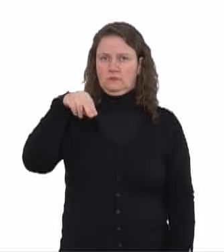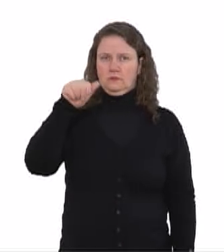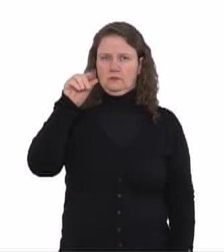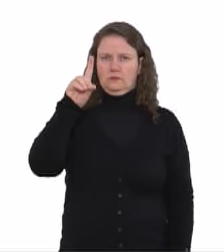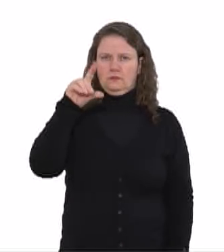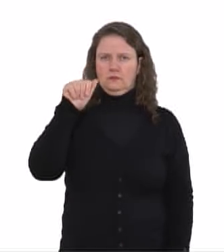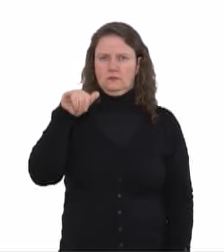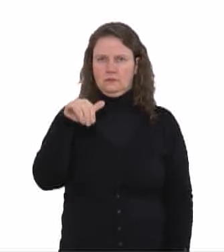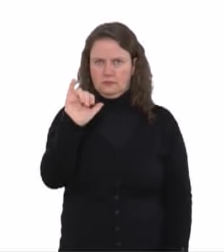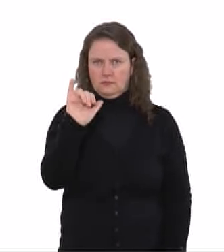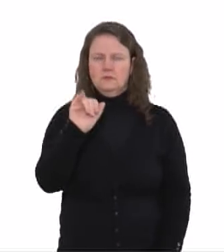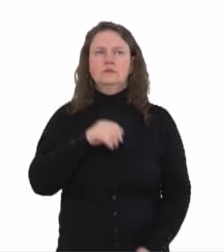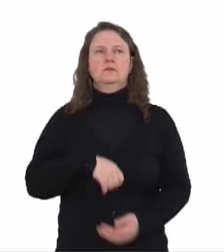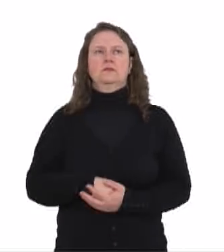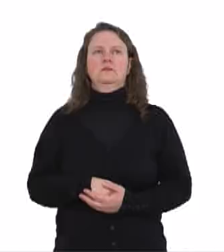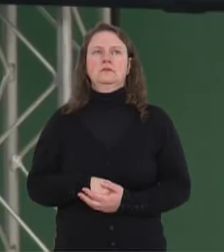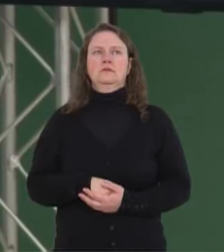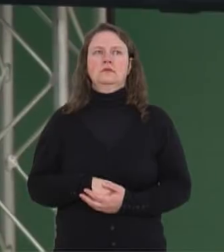Monday,